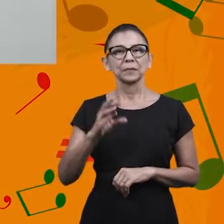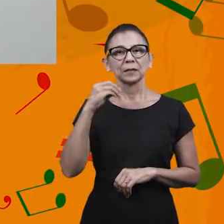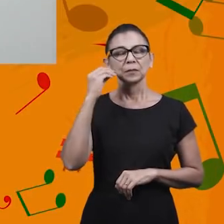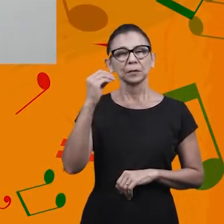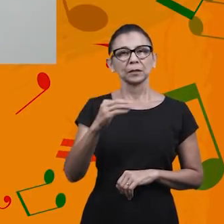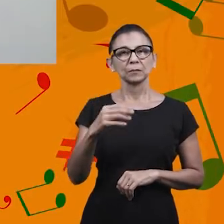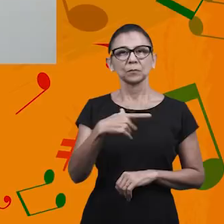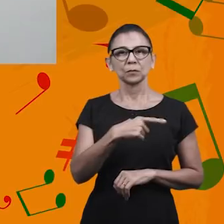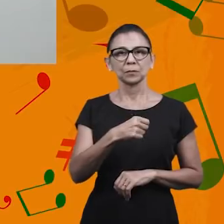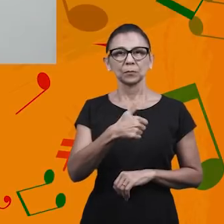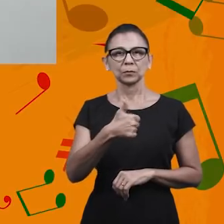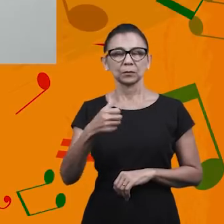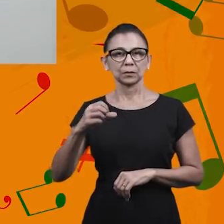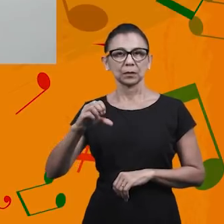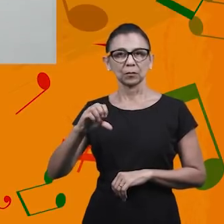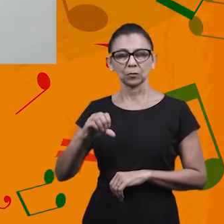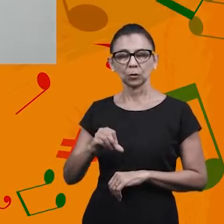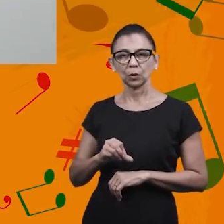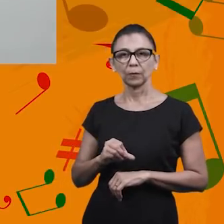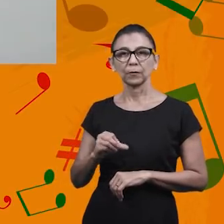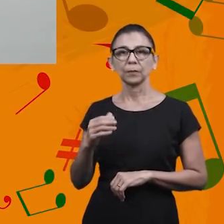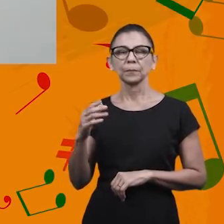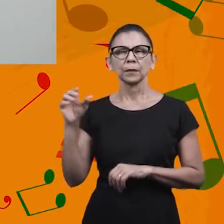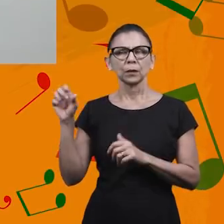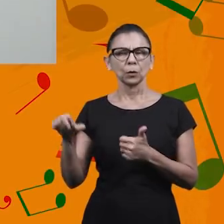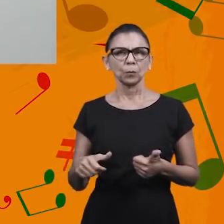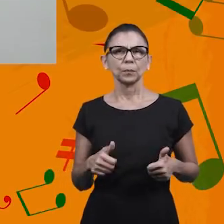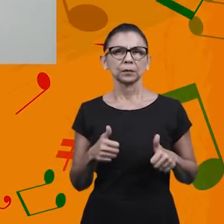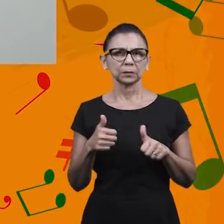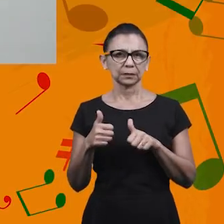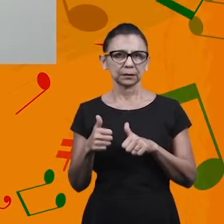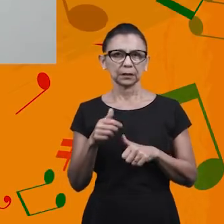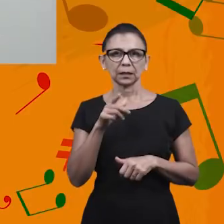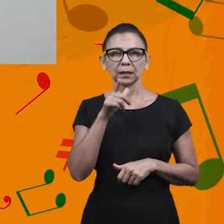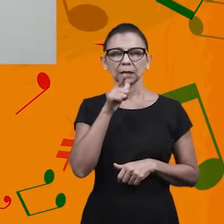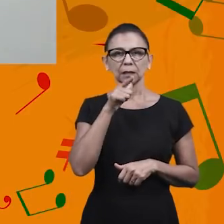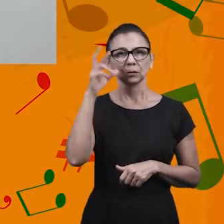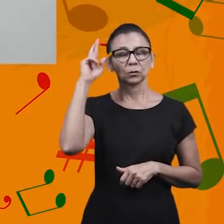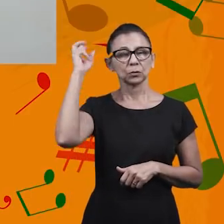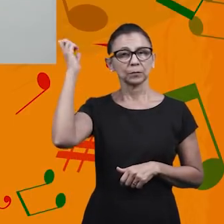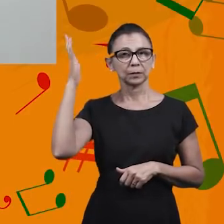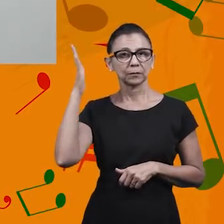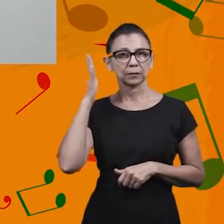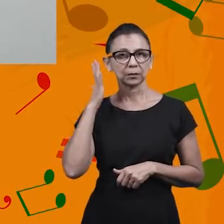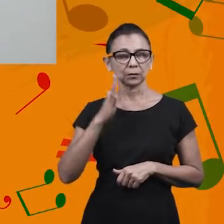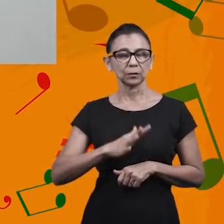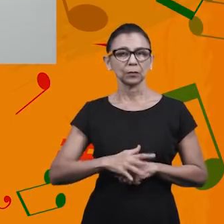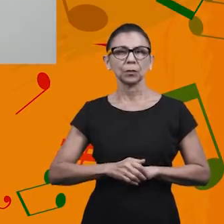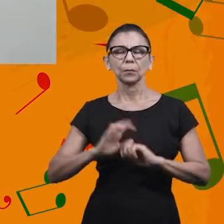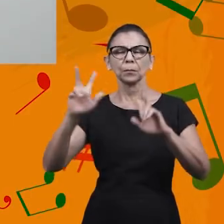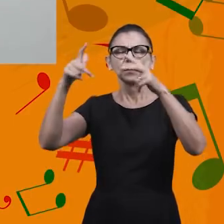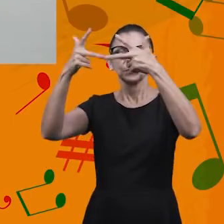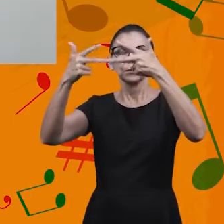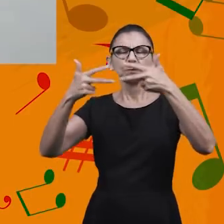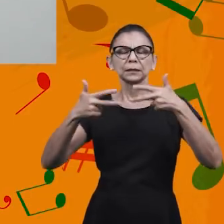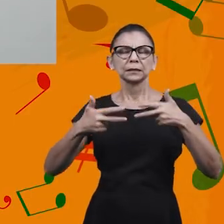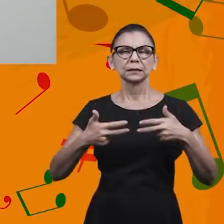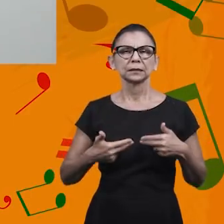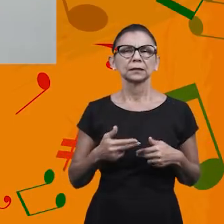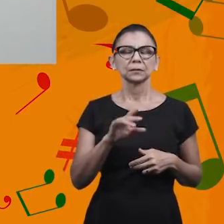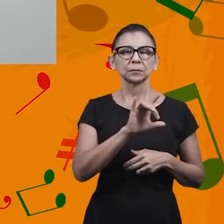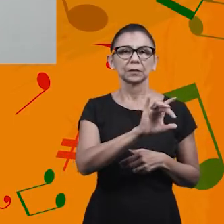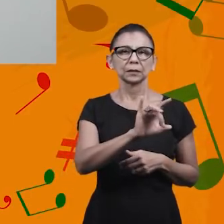maravilhosos. Vamos agora, com muita alegria, compartilhar alguns testemunhos e experiências vividas no